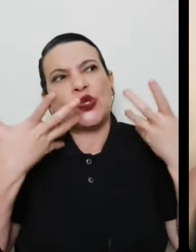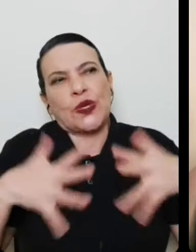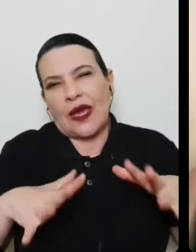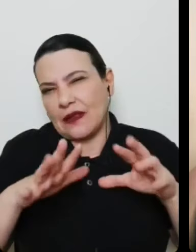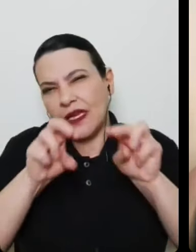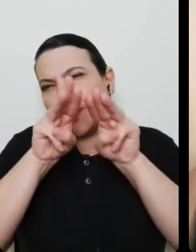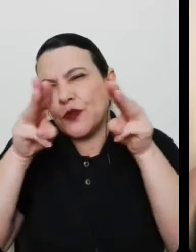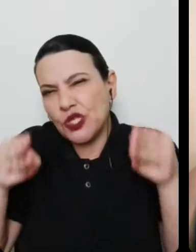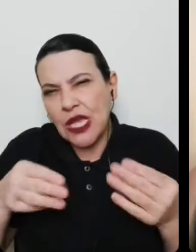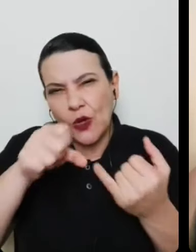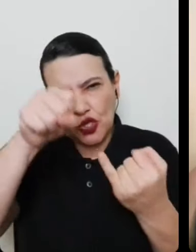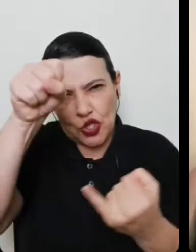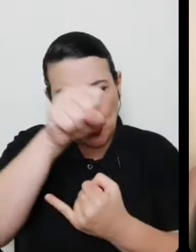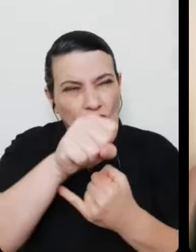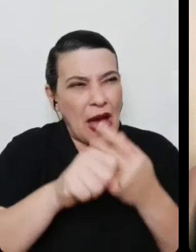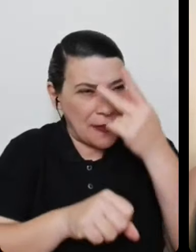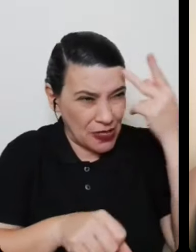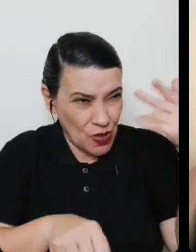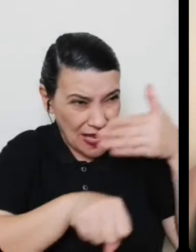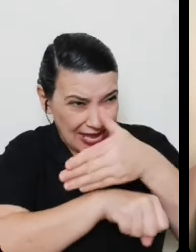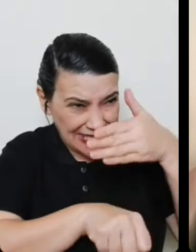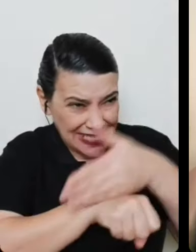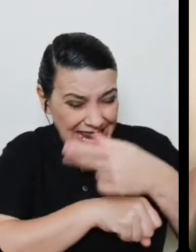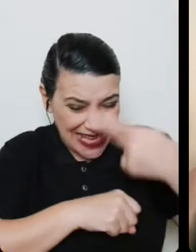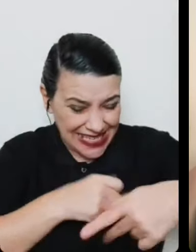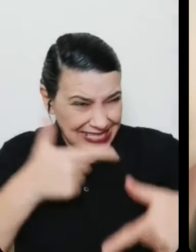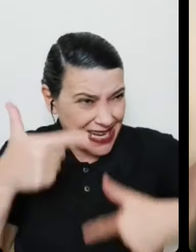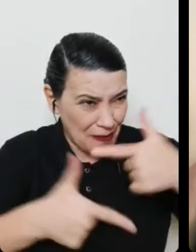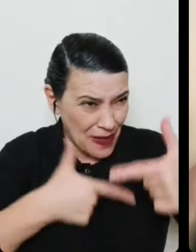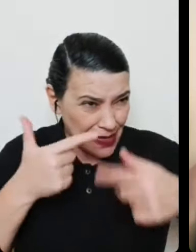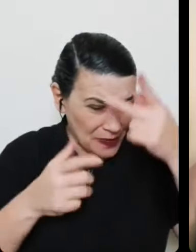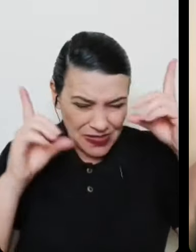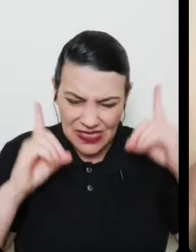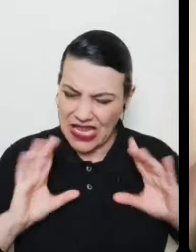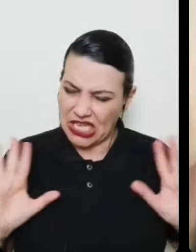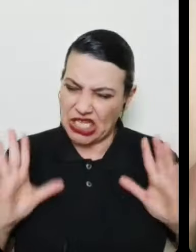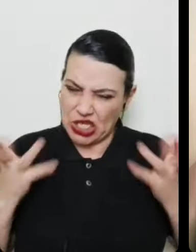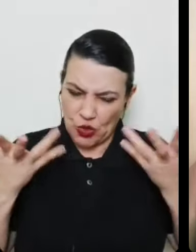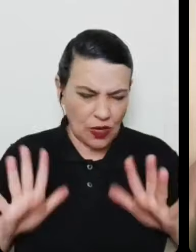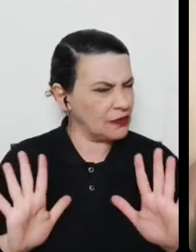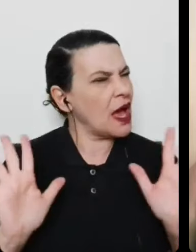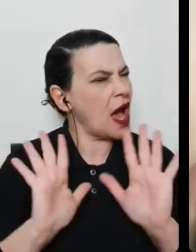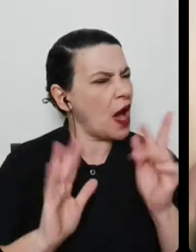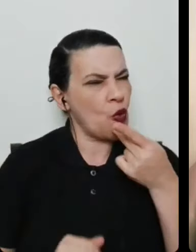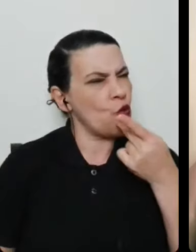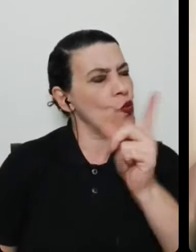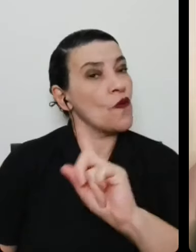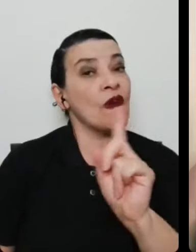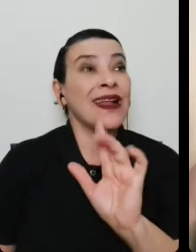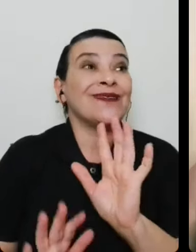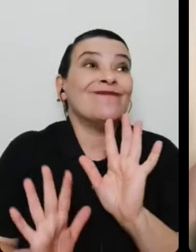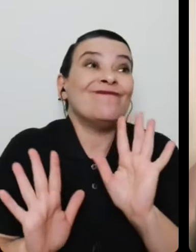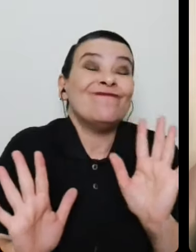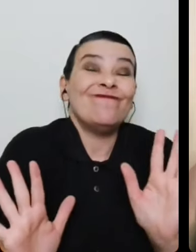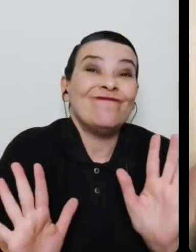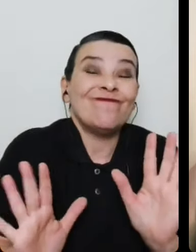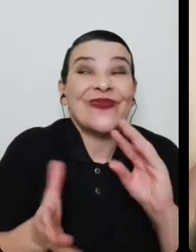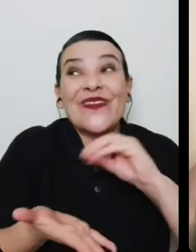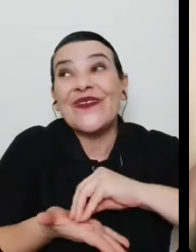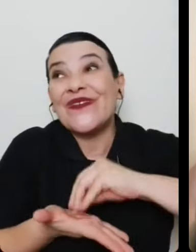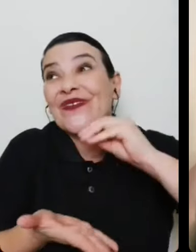com deficiência trabalhando aqui. O que as instituições dizem muitas vezes é assim: nós não estamos ainda